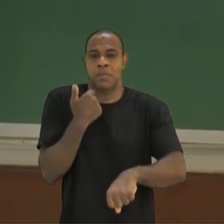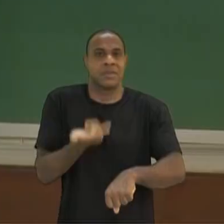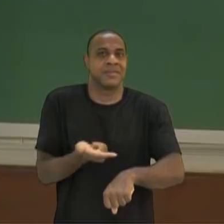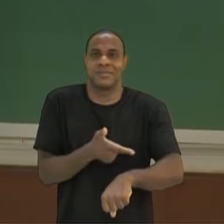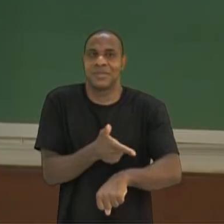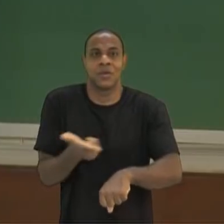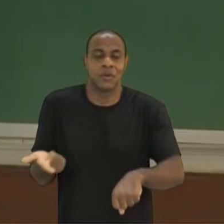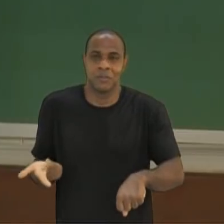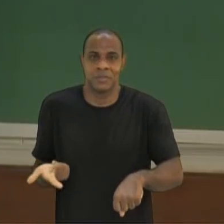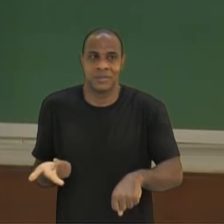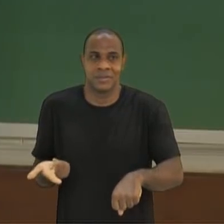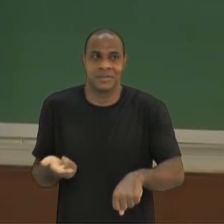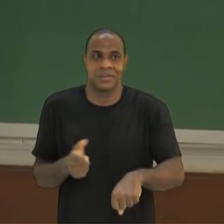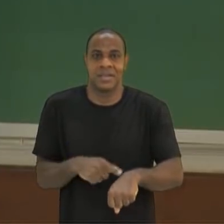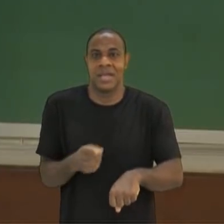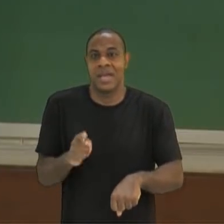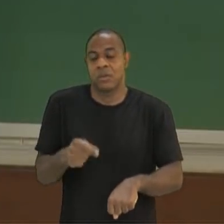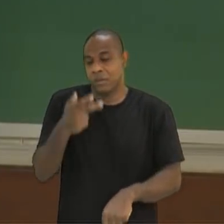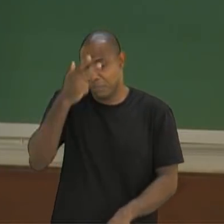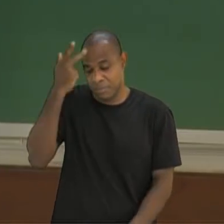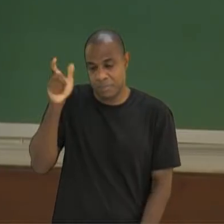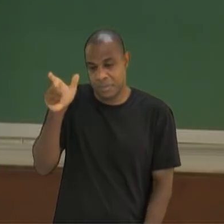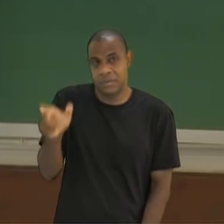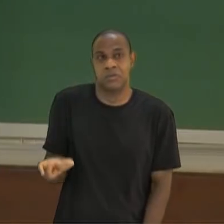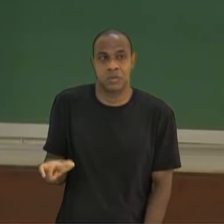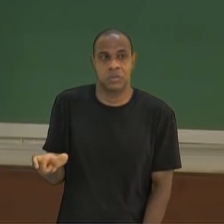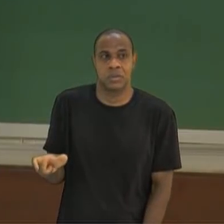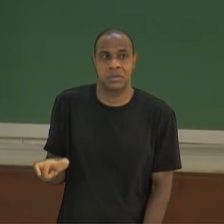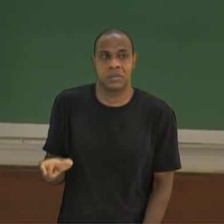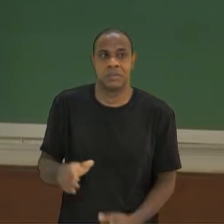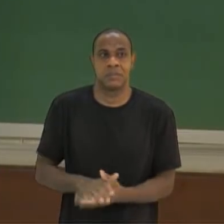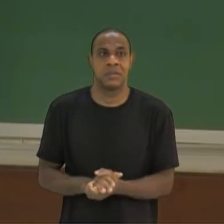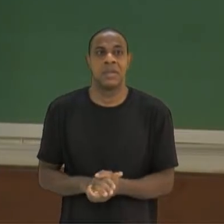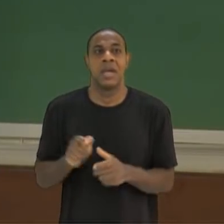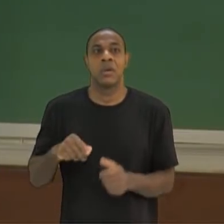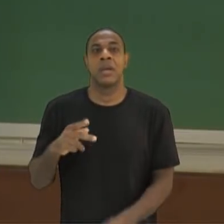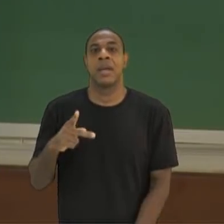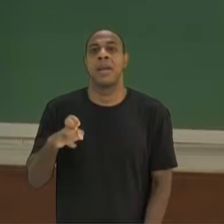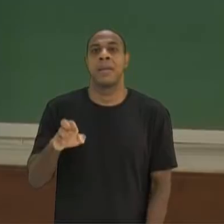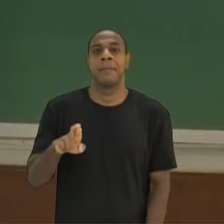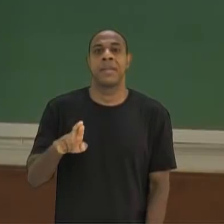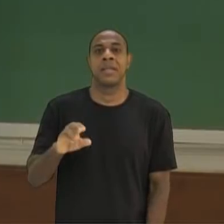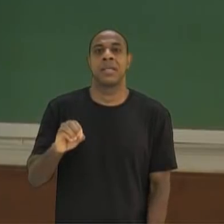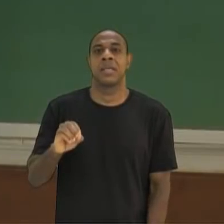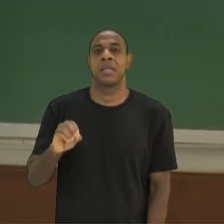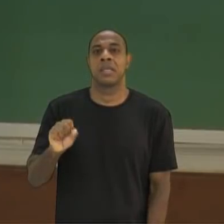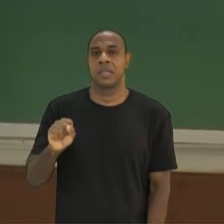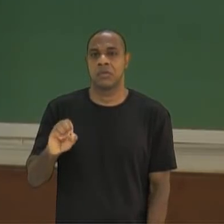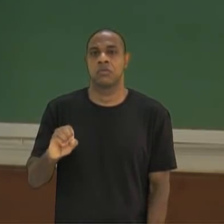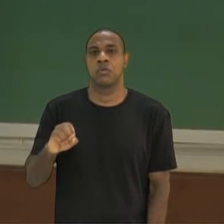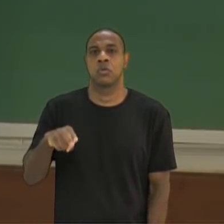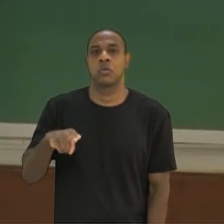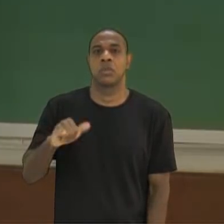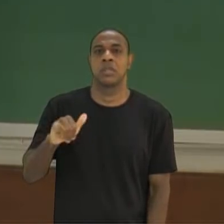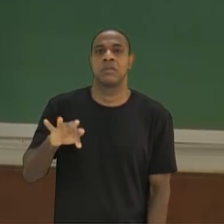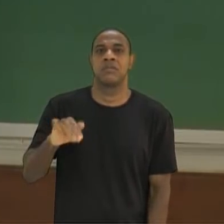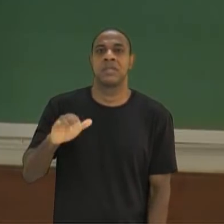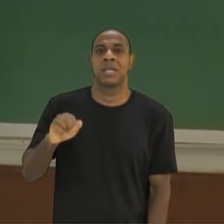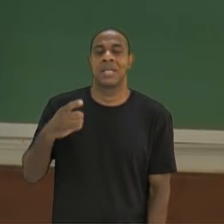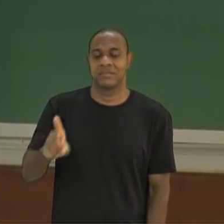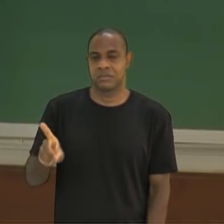características de personas, de pessoas, por isso que a gente chama de personificação, certo? Outra palavra para